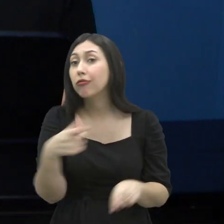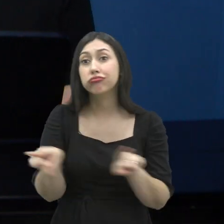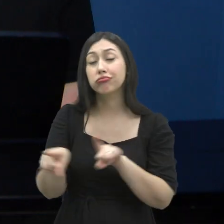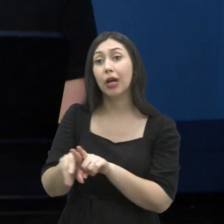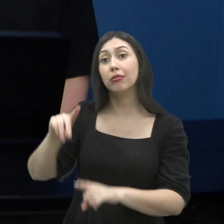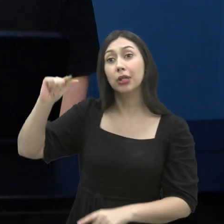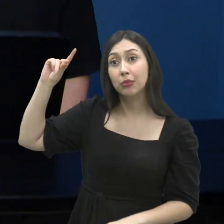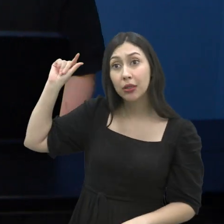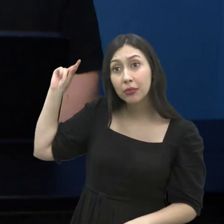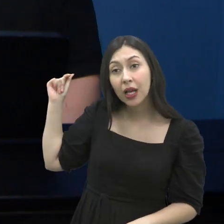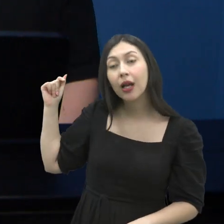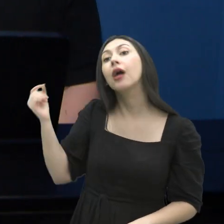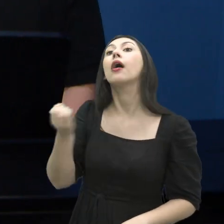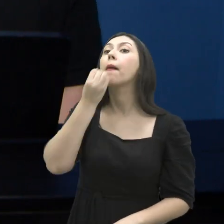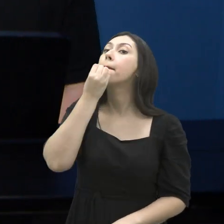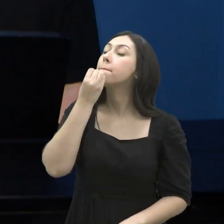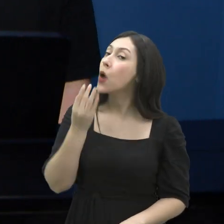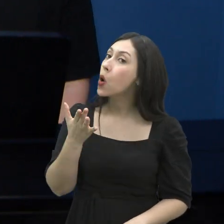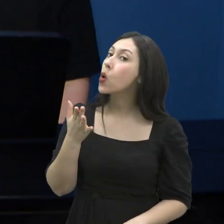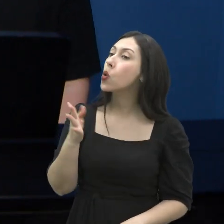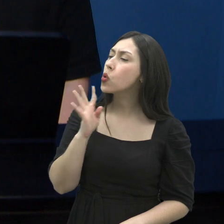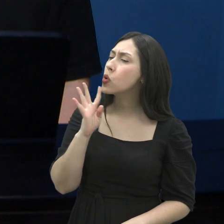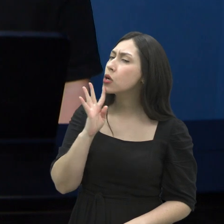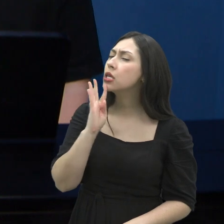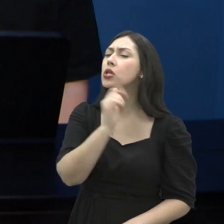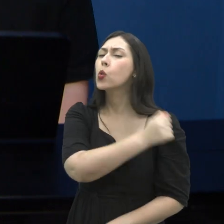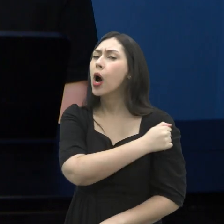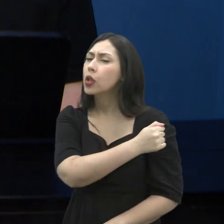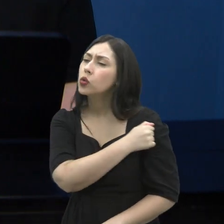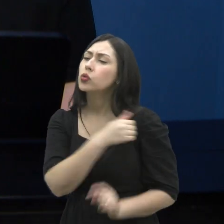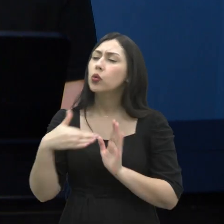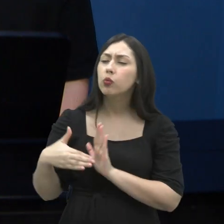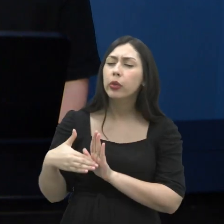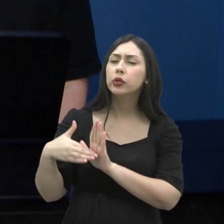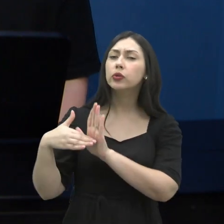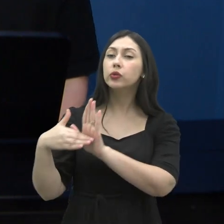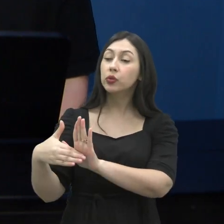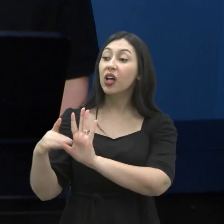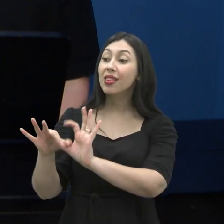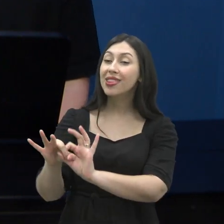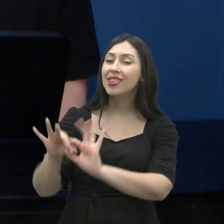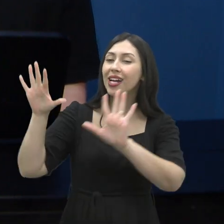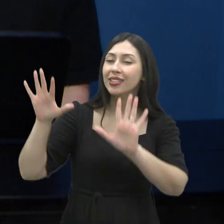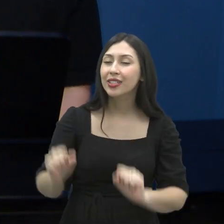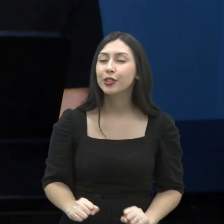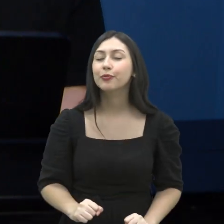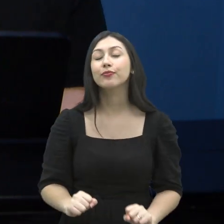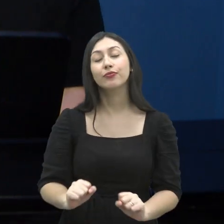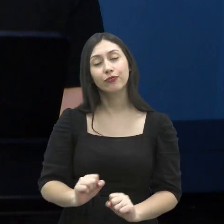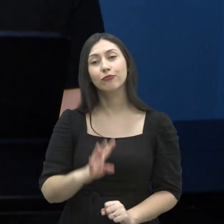antigas também. É bom saber acompanhar o aluno, né? Acho que traz uma autonomia para o aluno também,